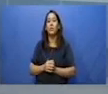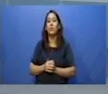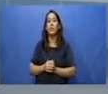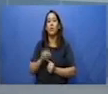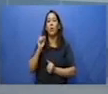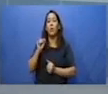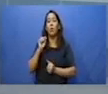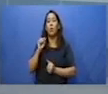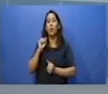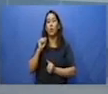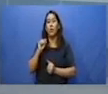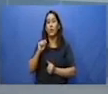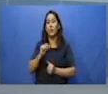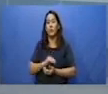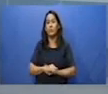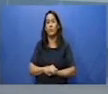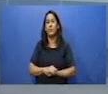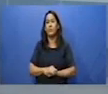sobre